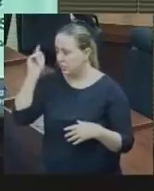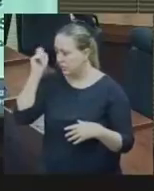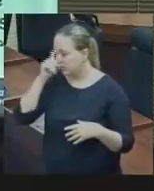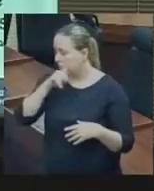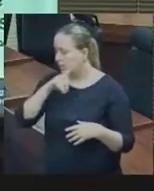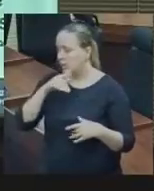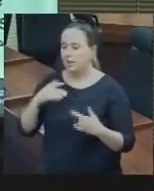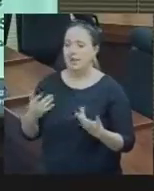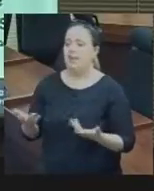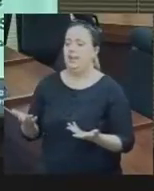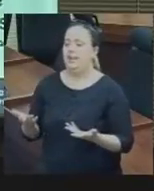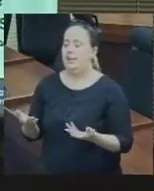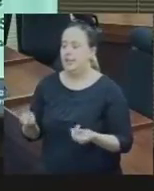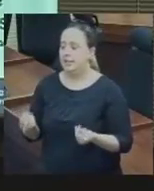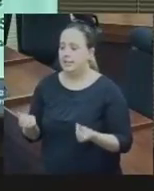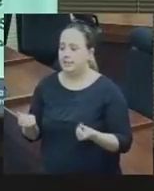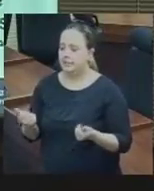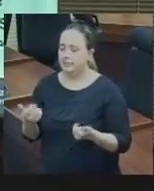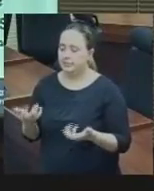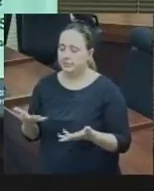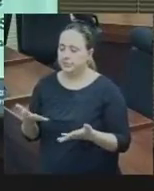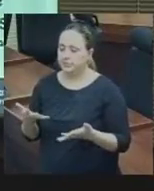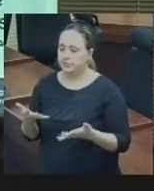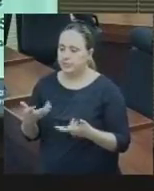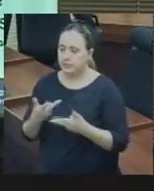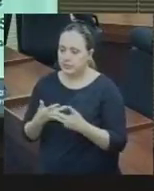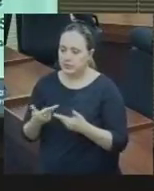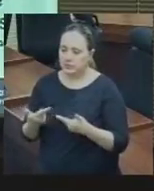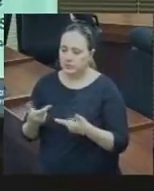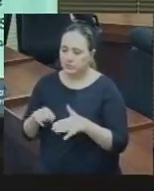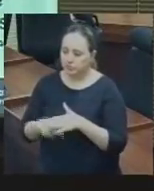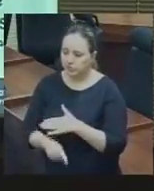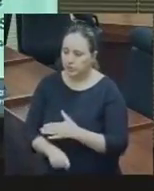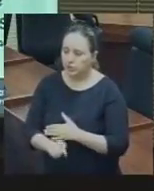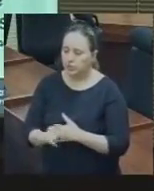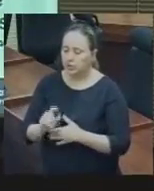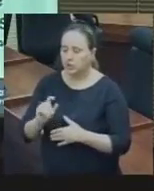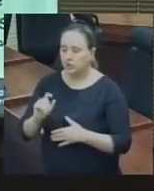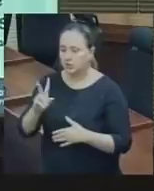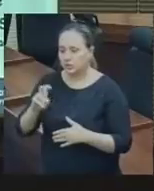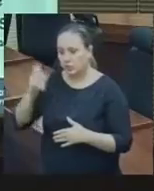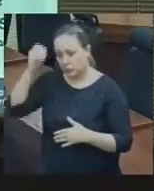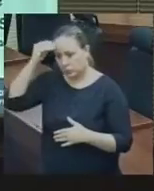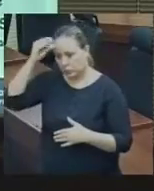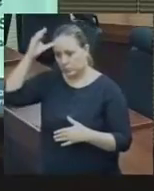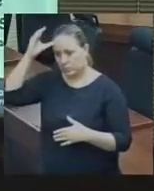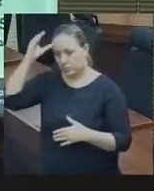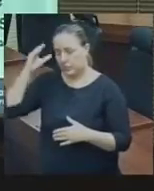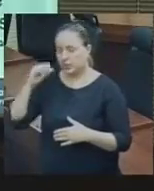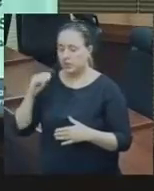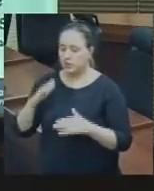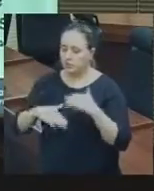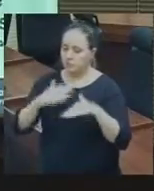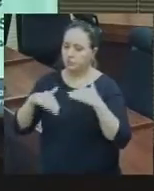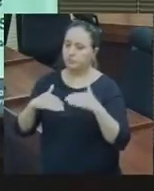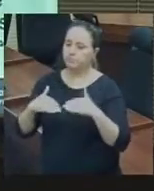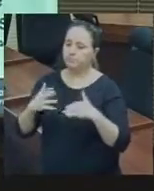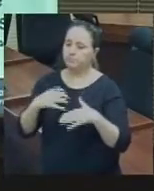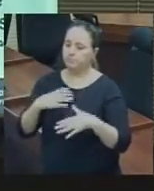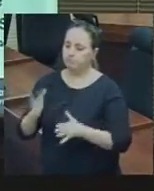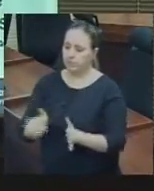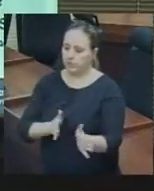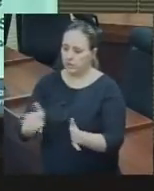t é travar com maior profundidade com conhecimento para construir a de maneira acessível para